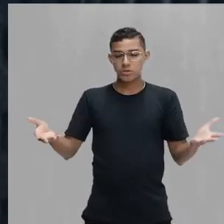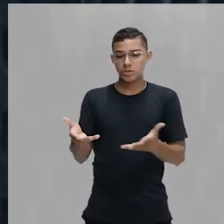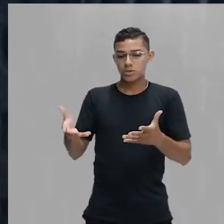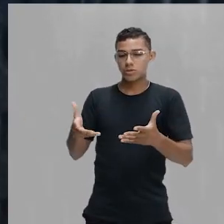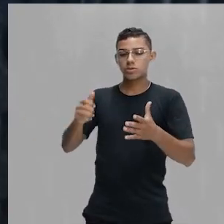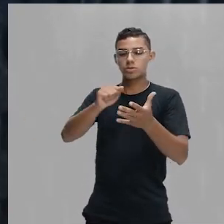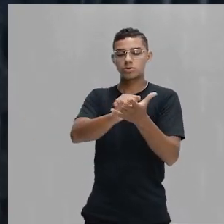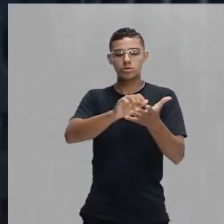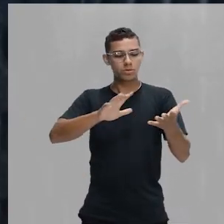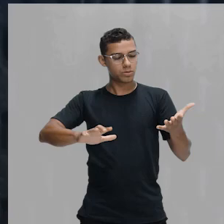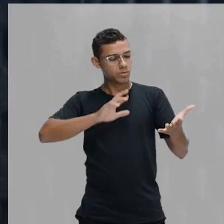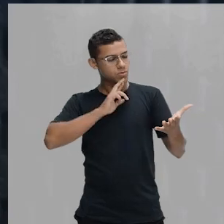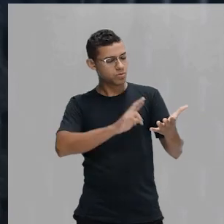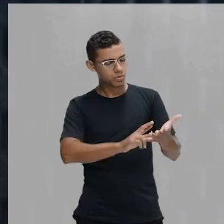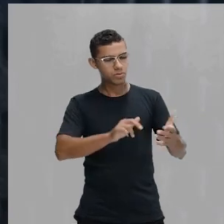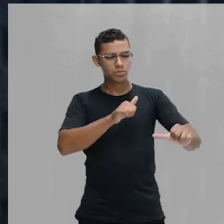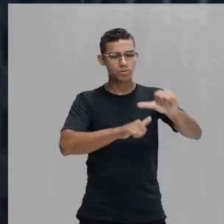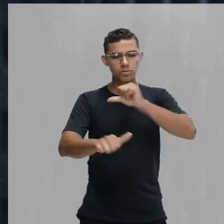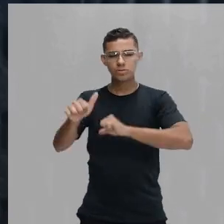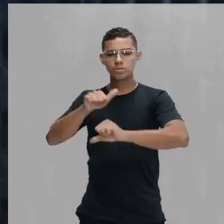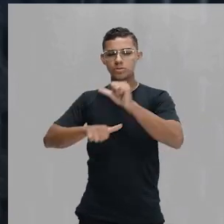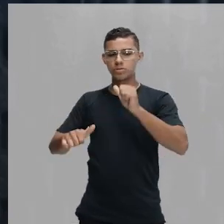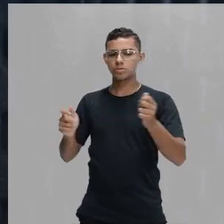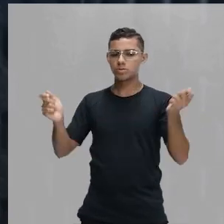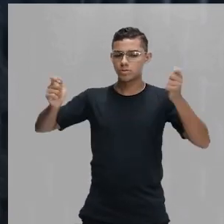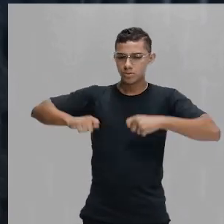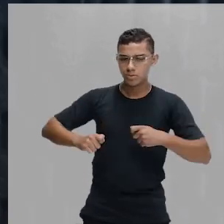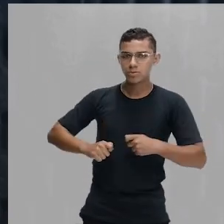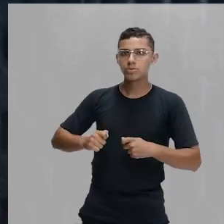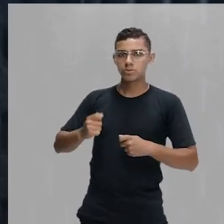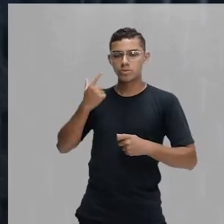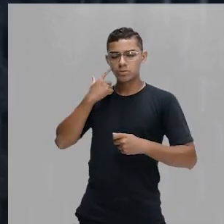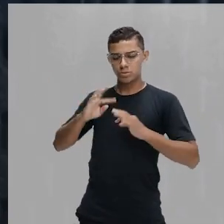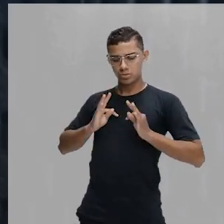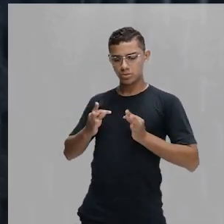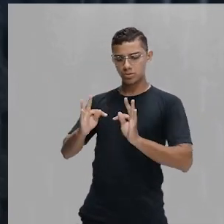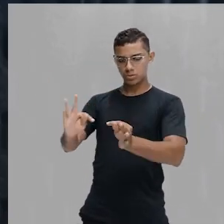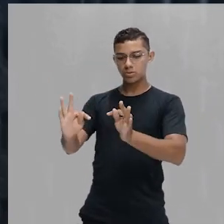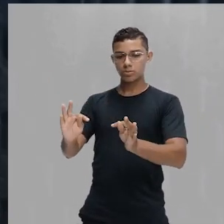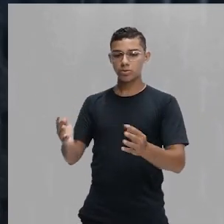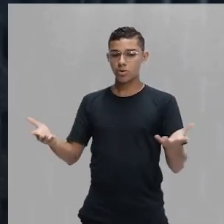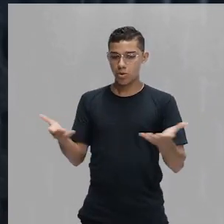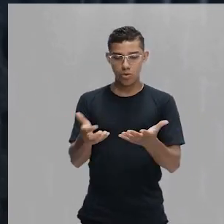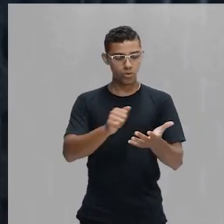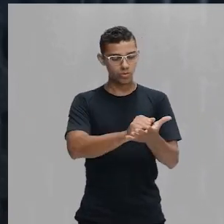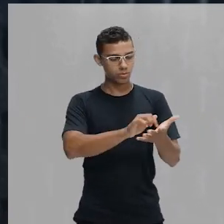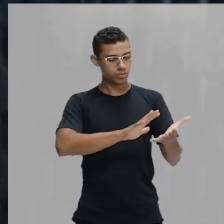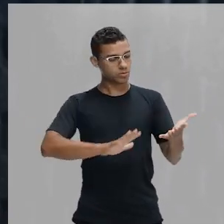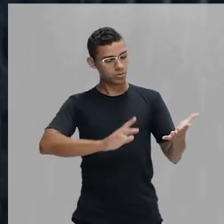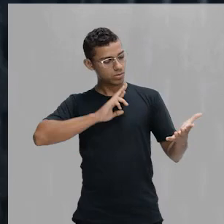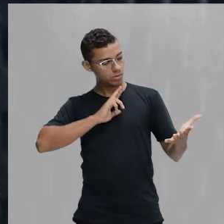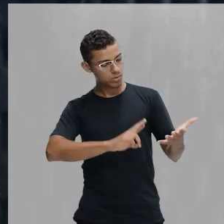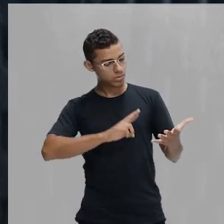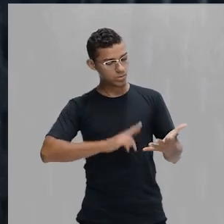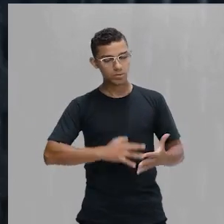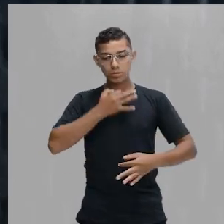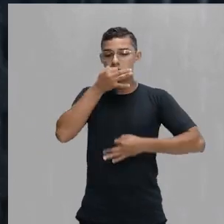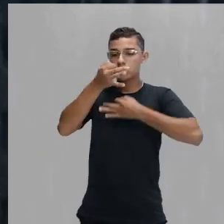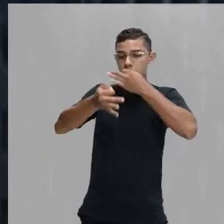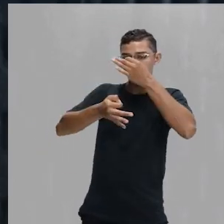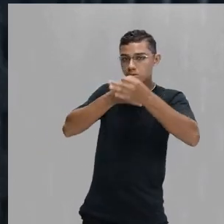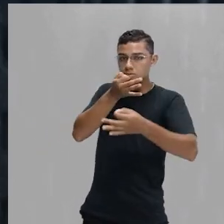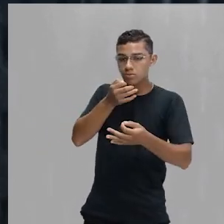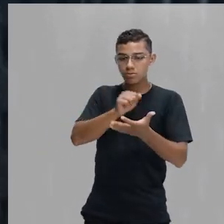transformação de energia em processos naturais e tecnológicos, né? Hoje nós vamos responder e comentar aí